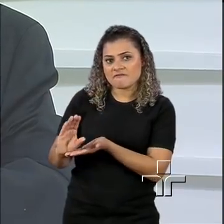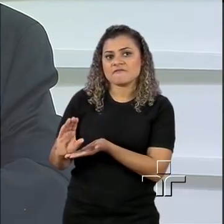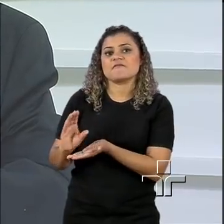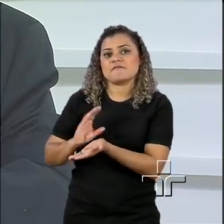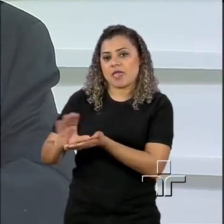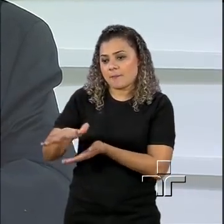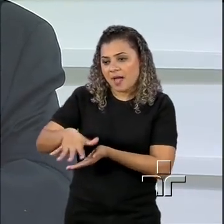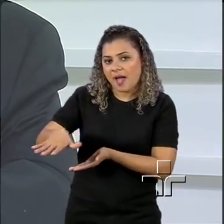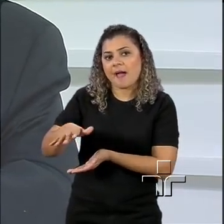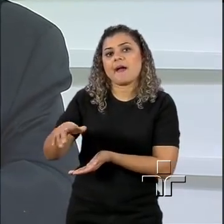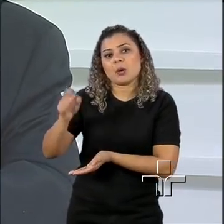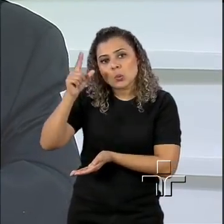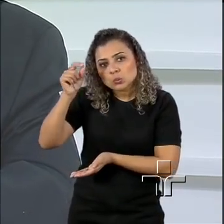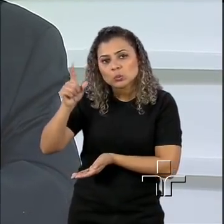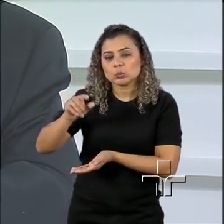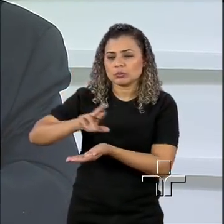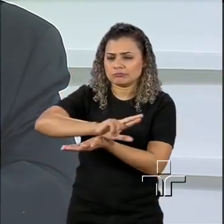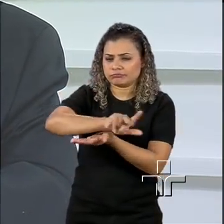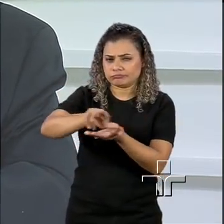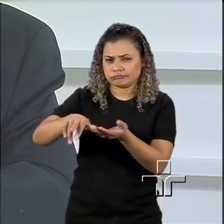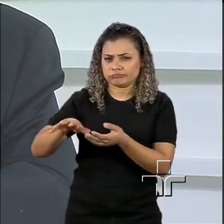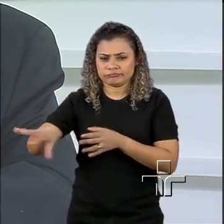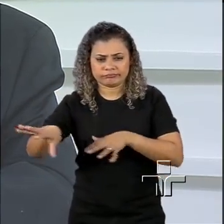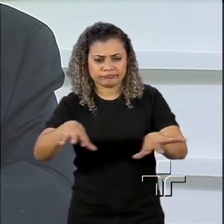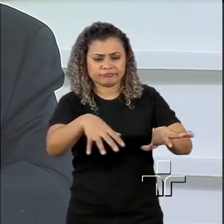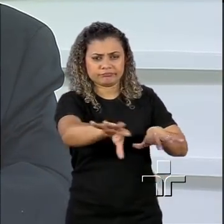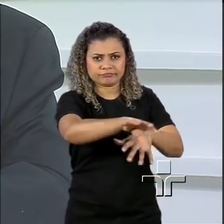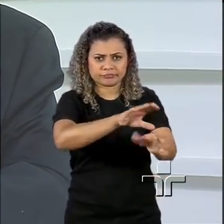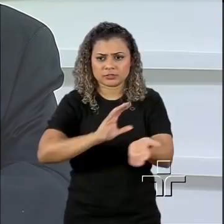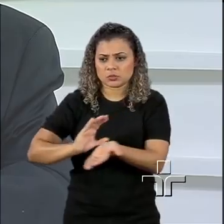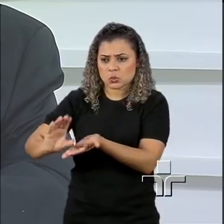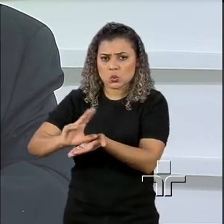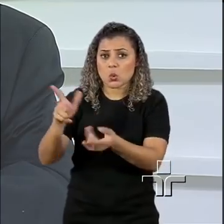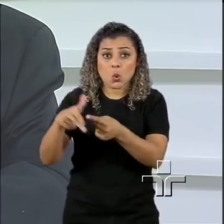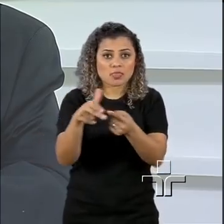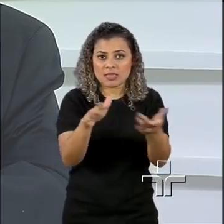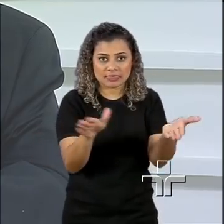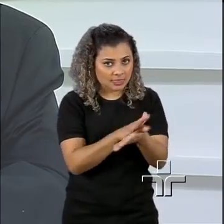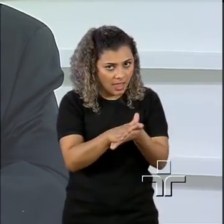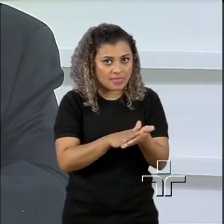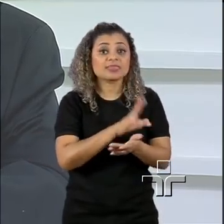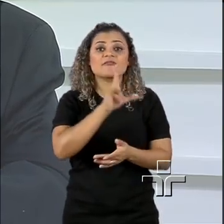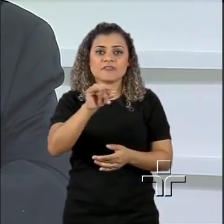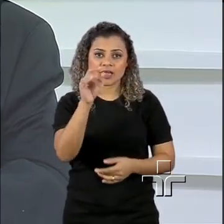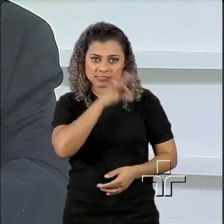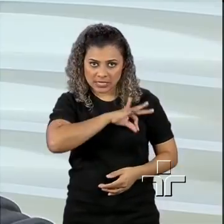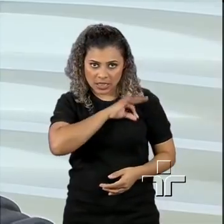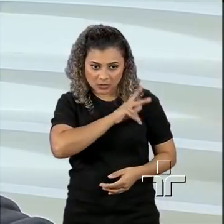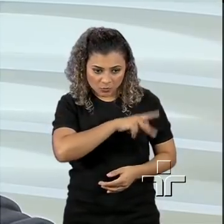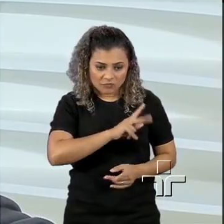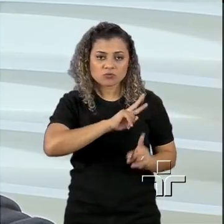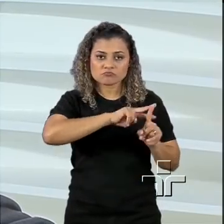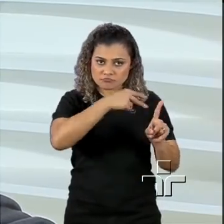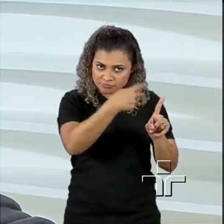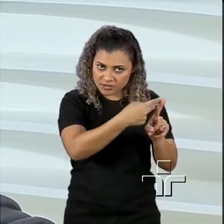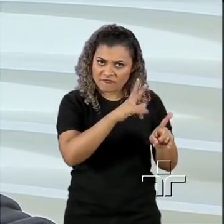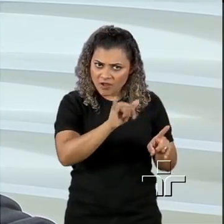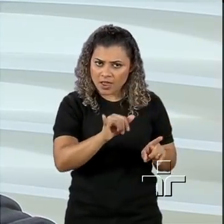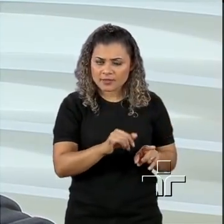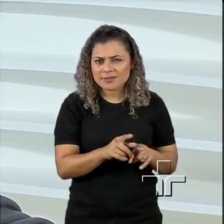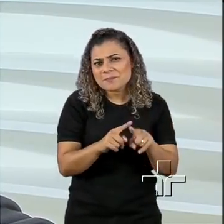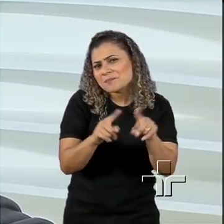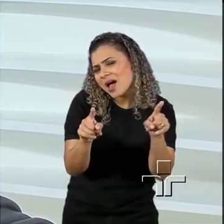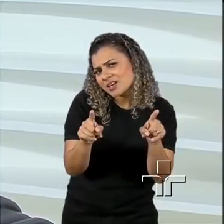áreas, dobrar o salário dos professores. Isso tudo tem que